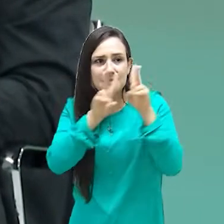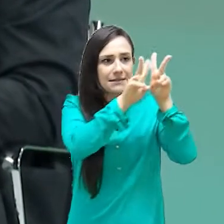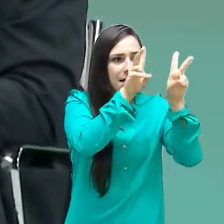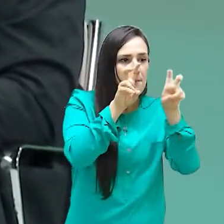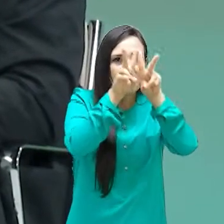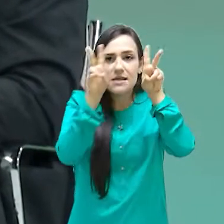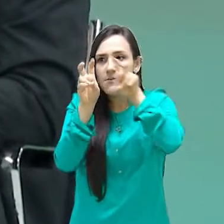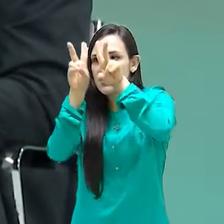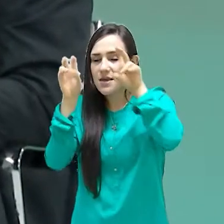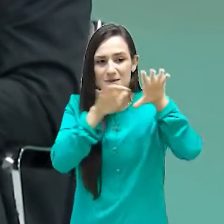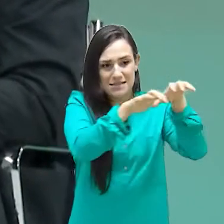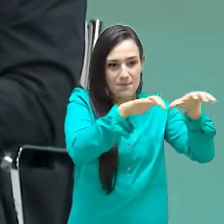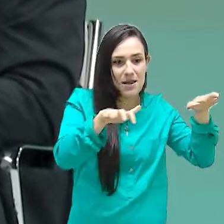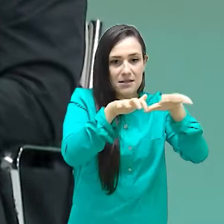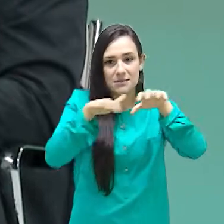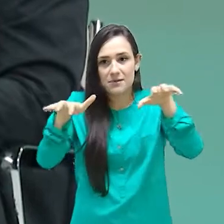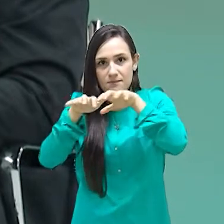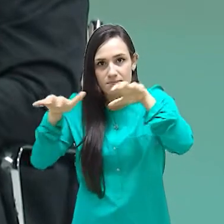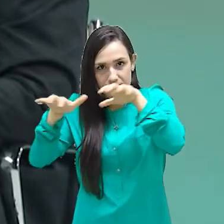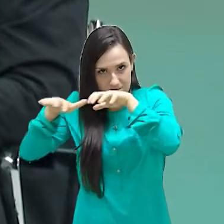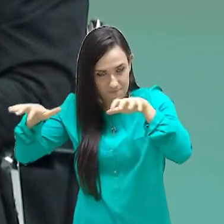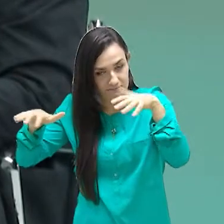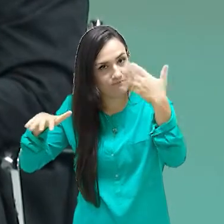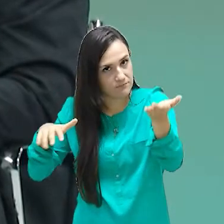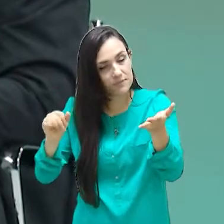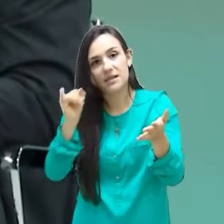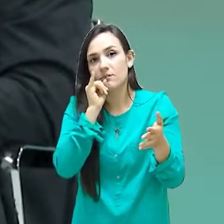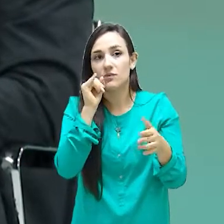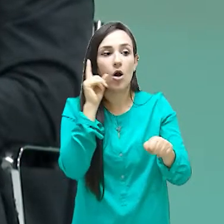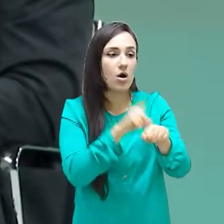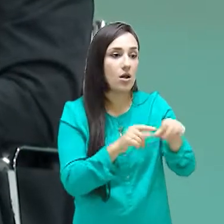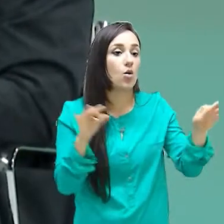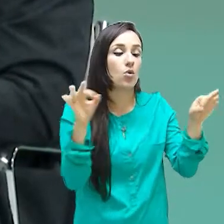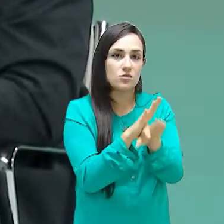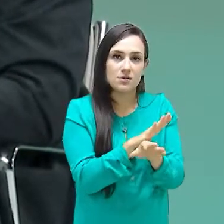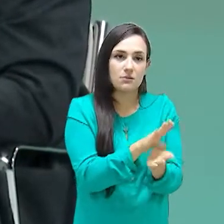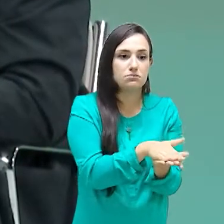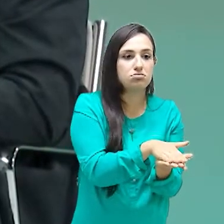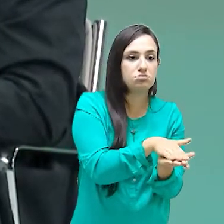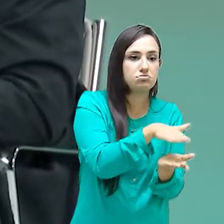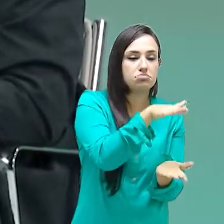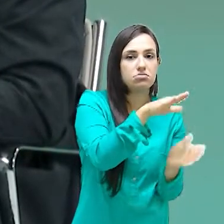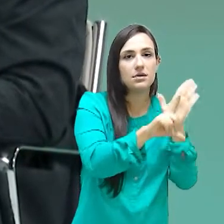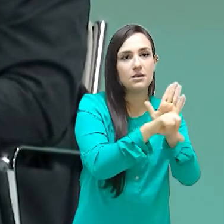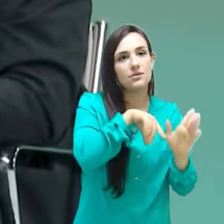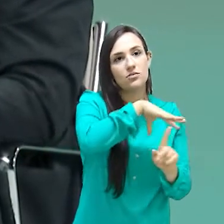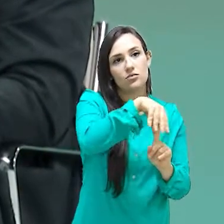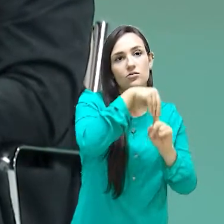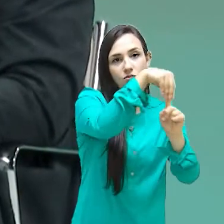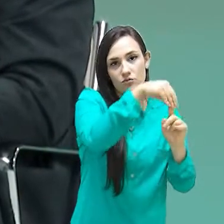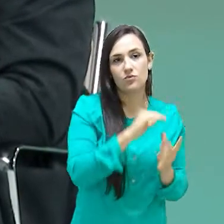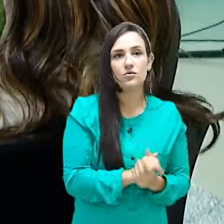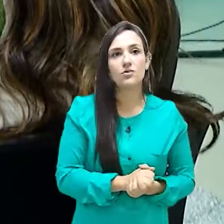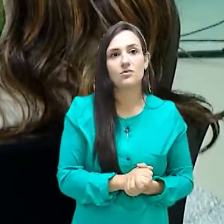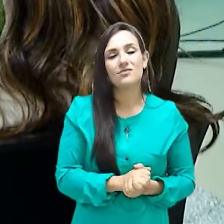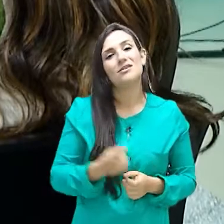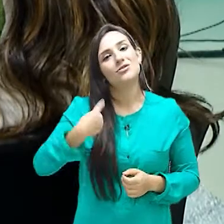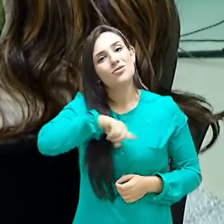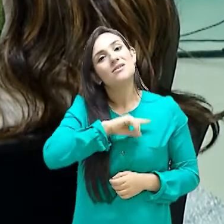com cada conciliação que terminamos, conseguimos elaborar, por exemplo, sabendo o quantitativo de leis, a gente consegue